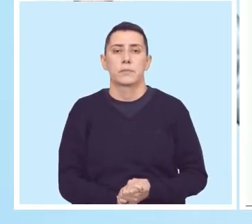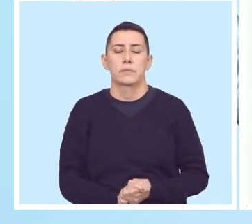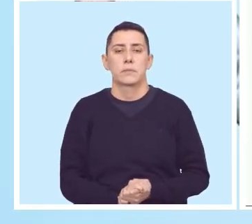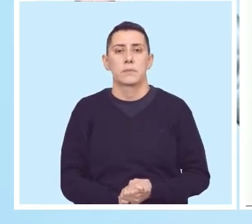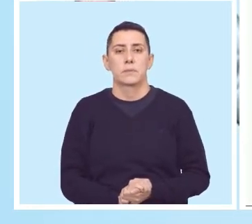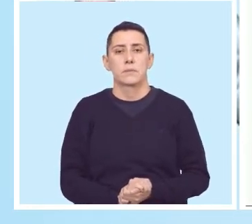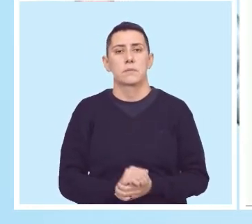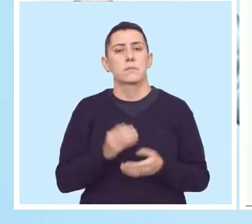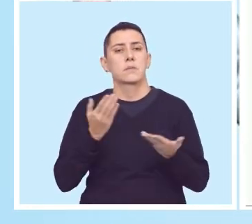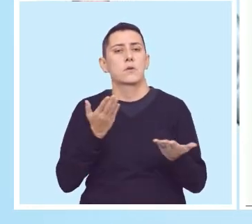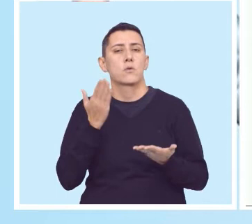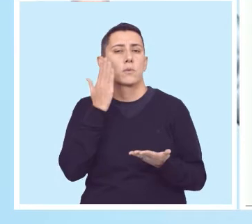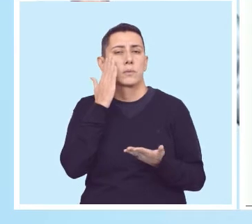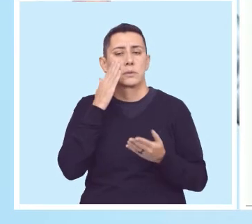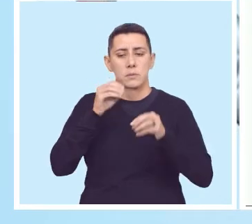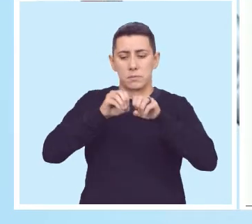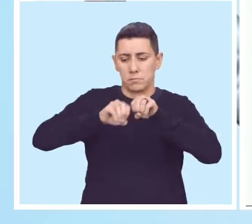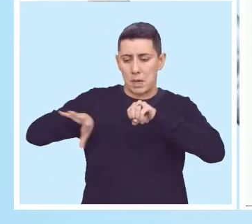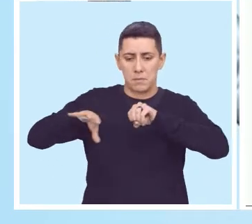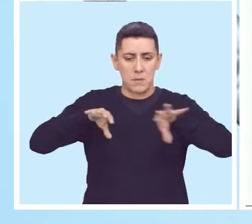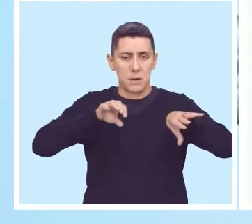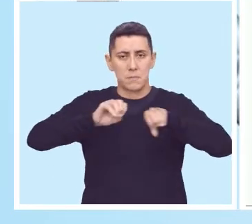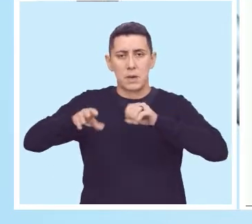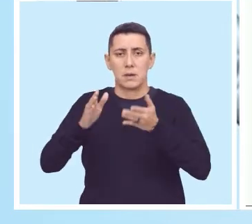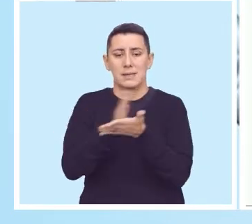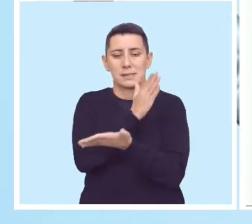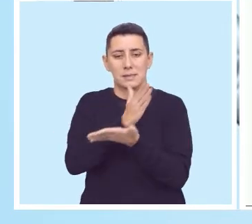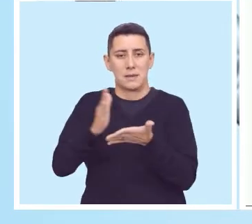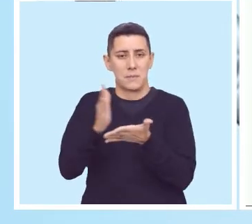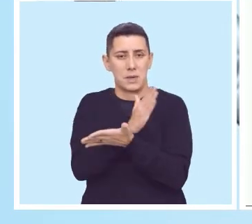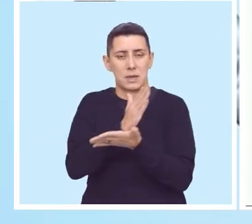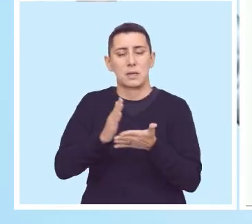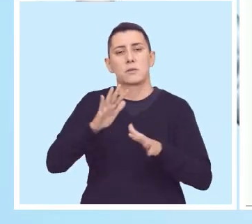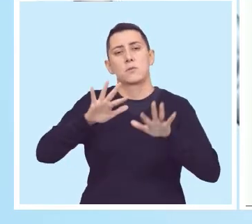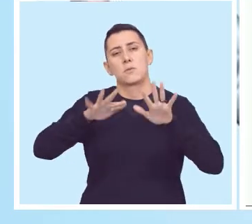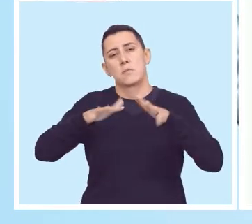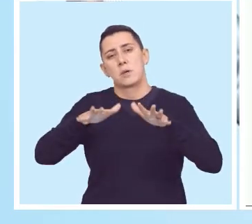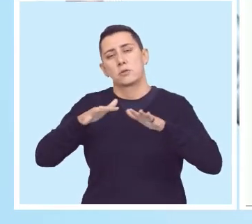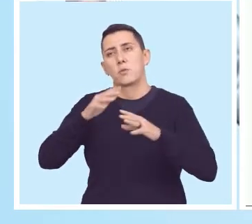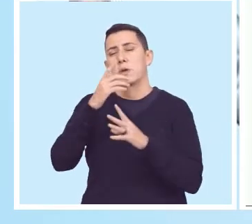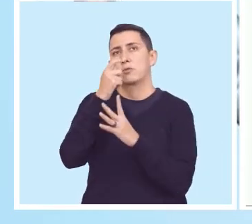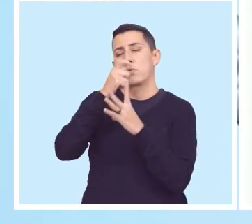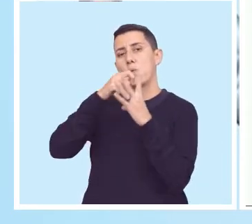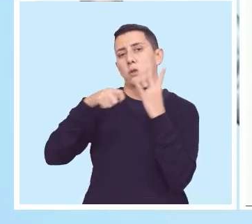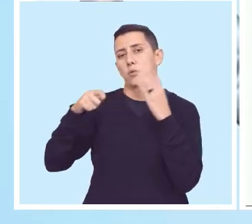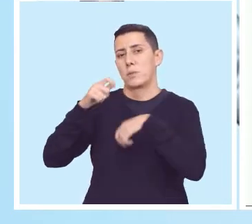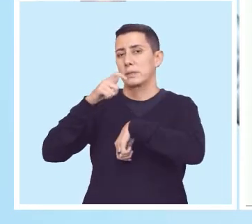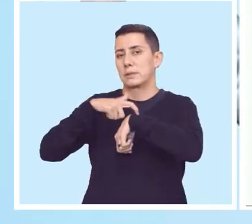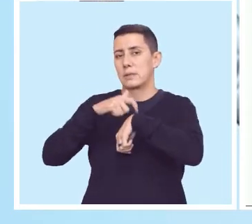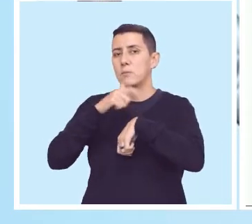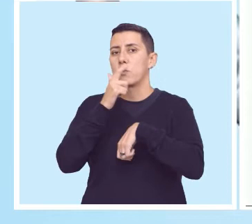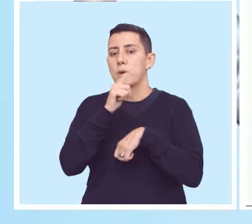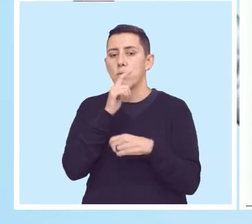desse dataset, dessa base de imagens, levou aproximadamente 4 meses, e além disso,